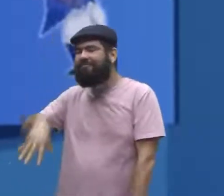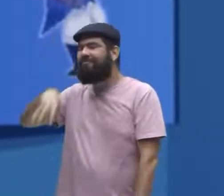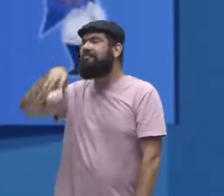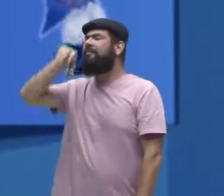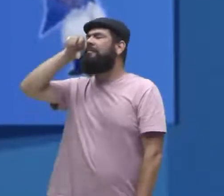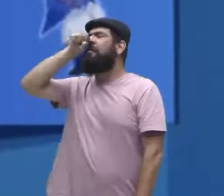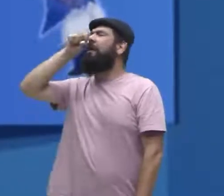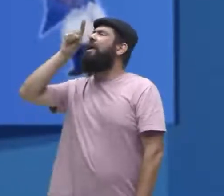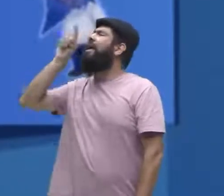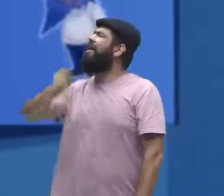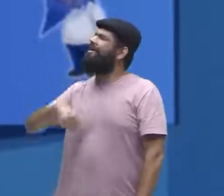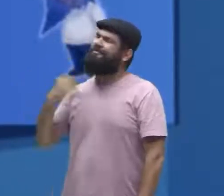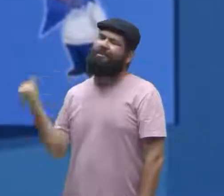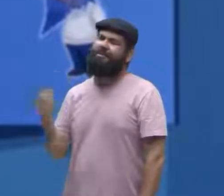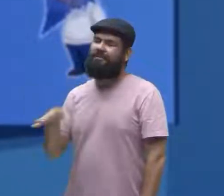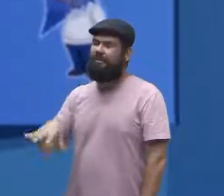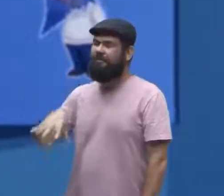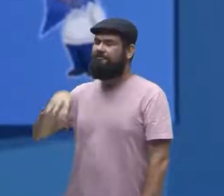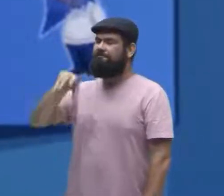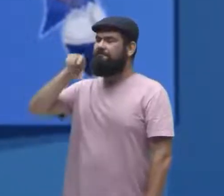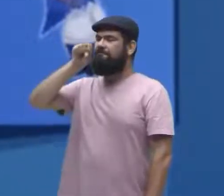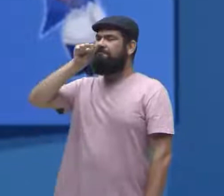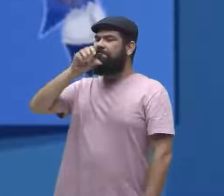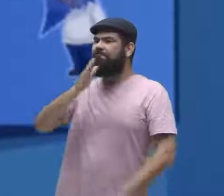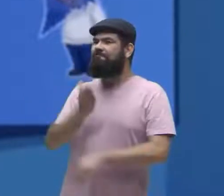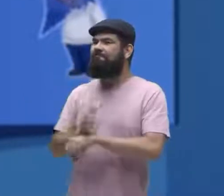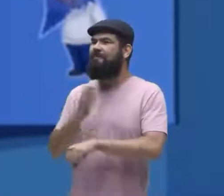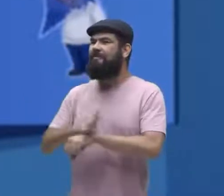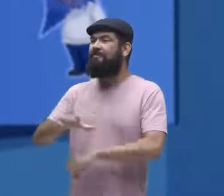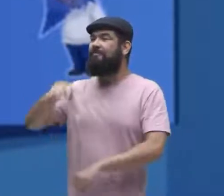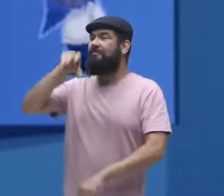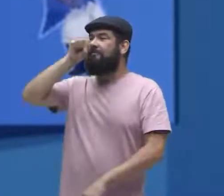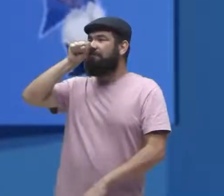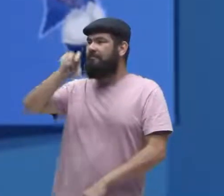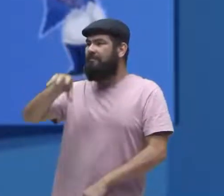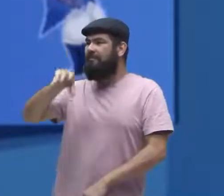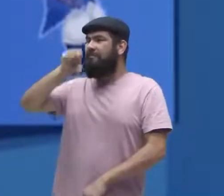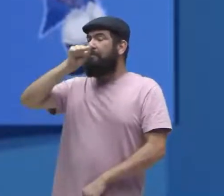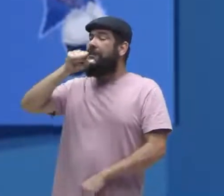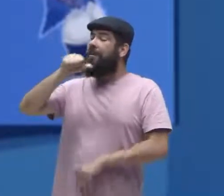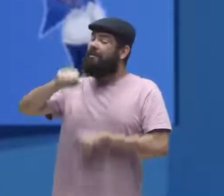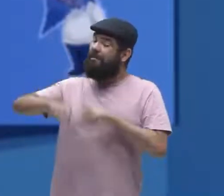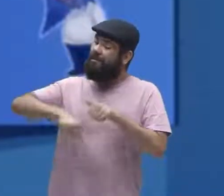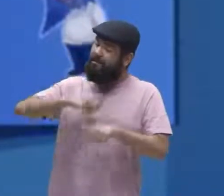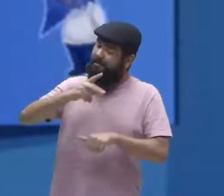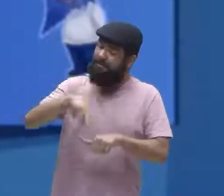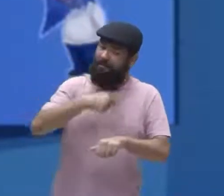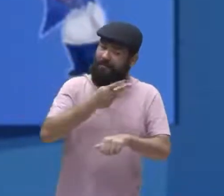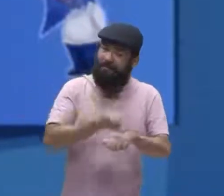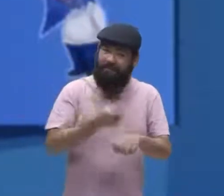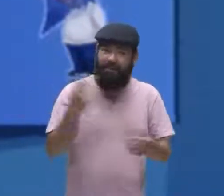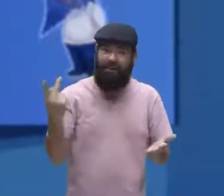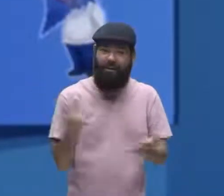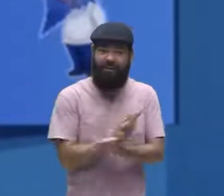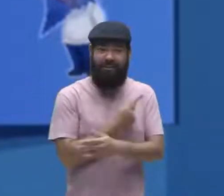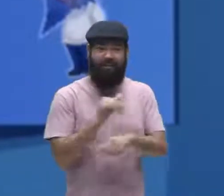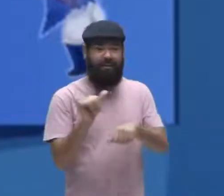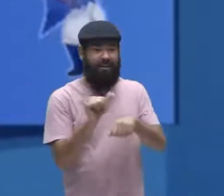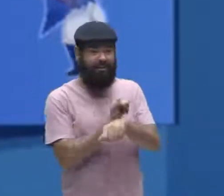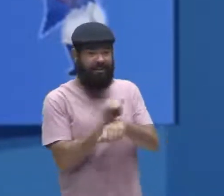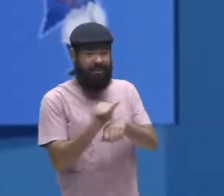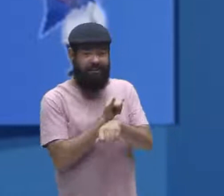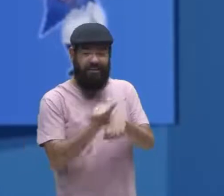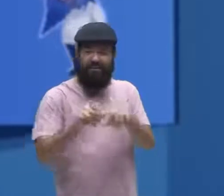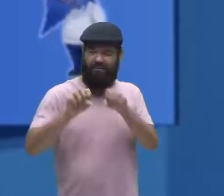fundamental. E depois, aí a gente vai fazer o quê? Vai fazer as estratégias que eu vou estar ensinando aqui para vocês,